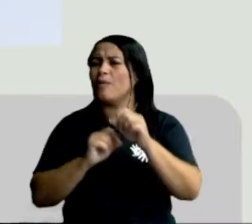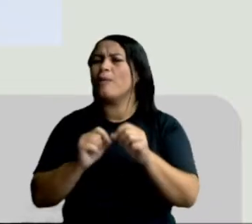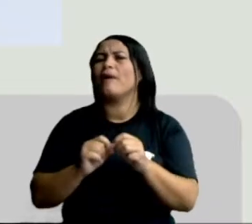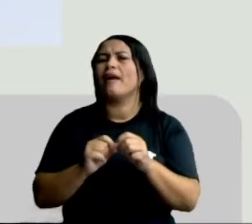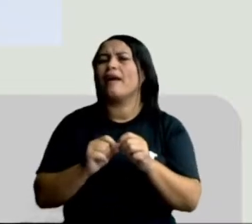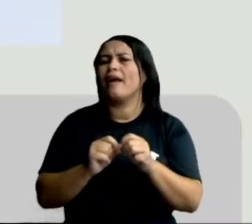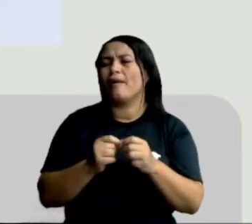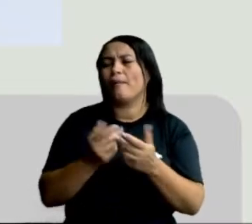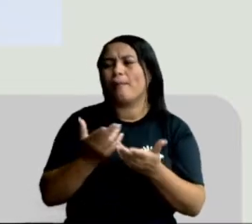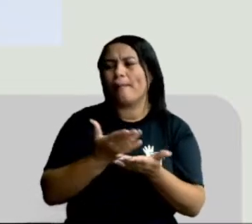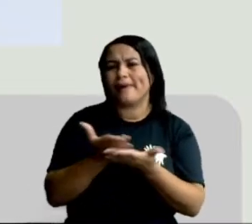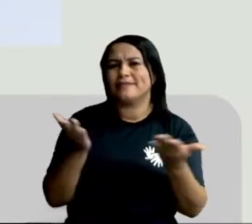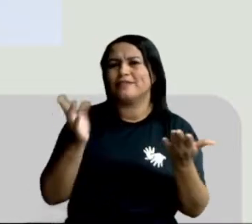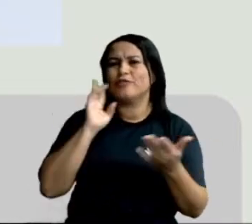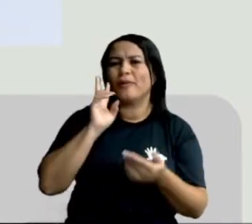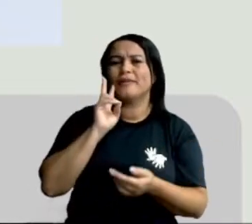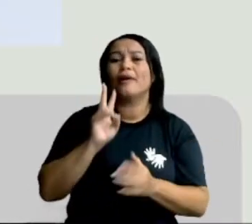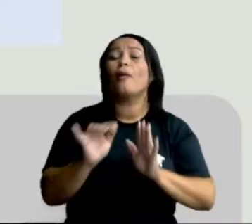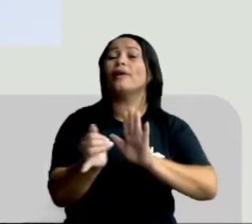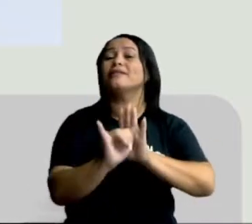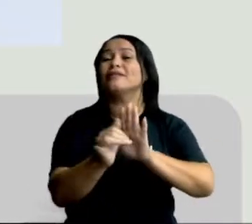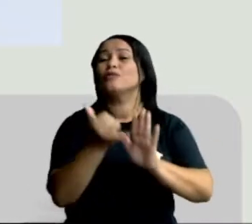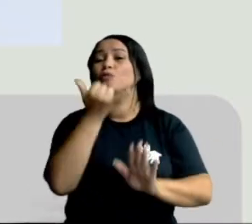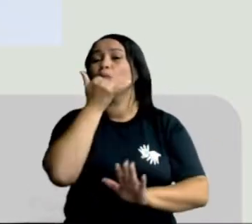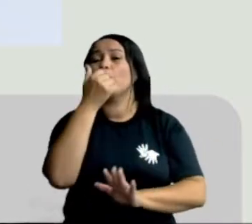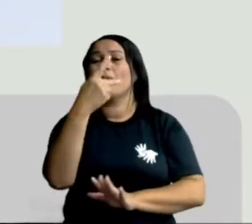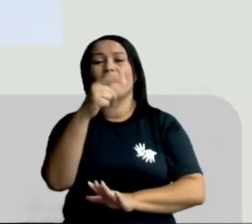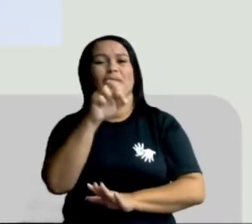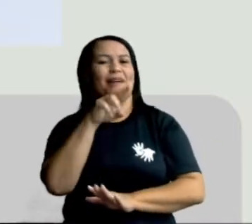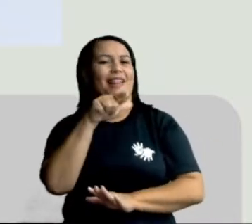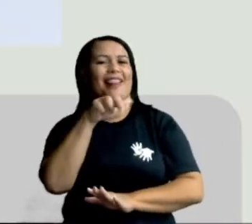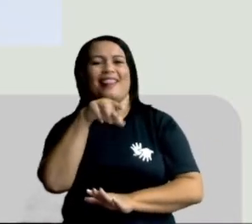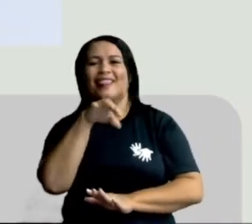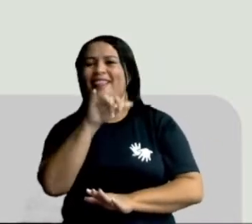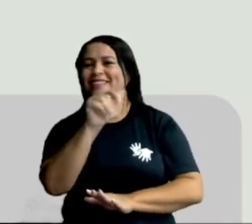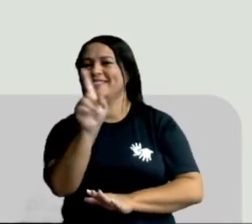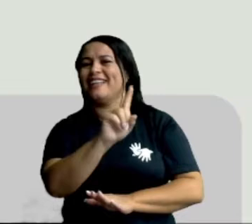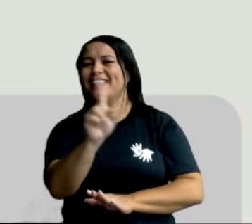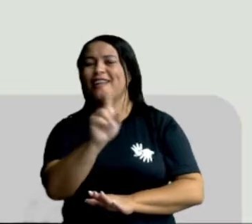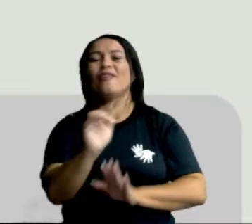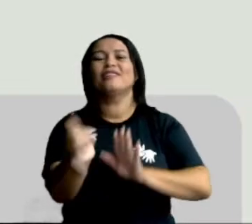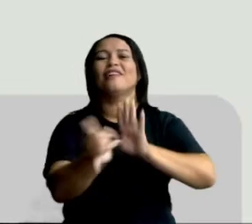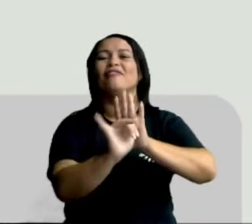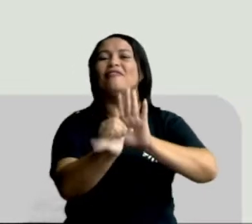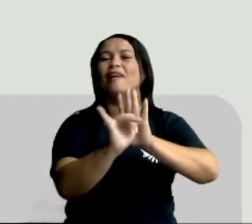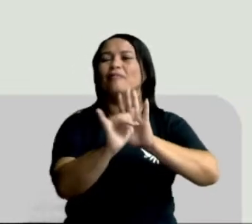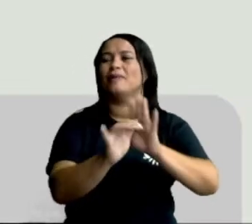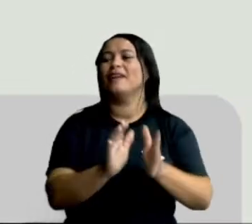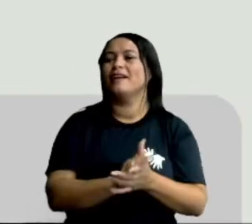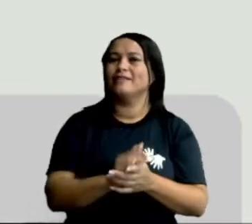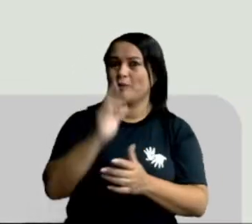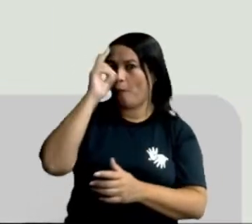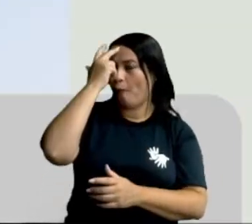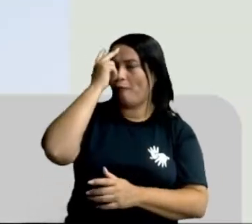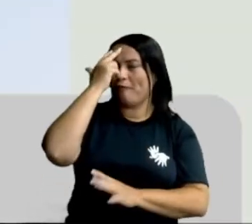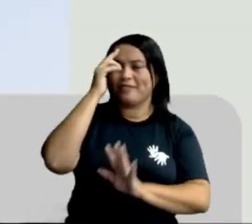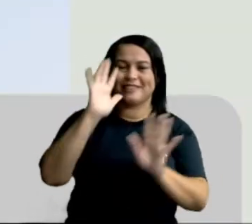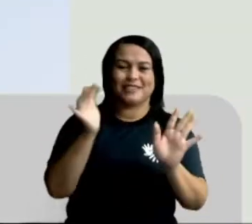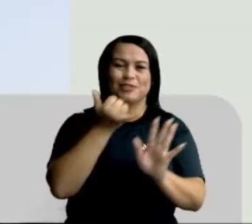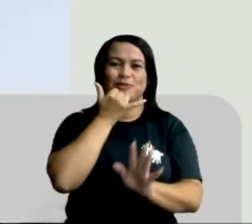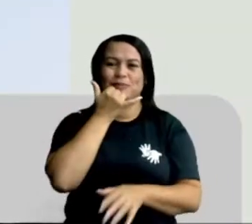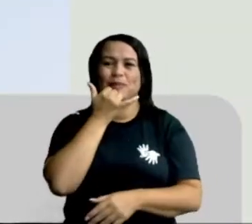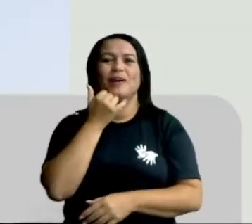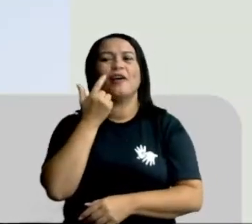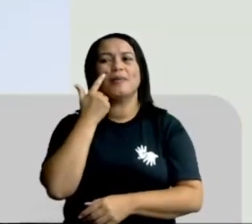essa parlenda. Com essa parlenda não, desculpa, com essa fábula. Tô confundindo aqui já as